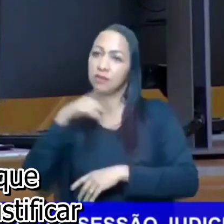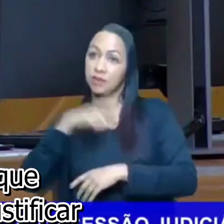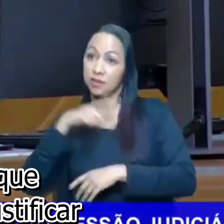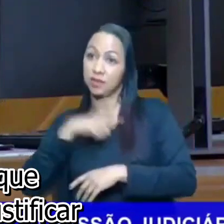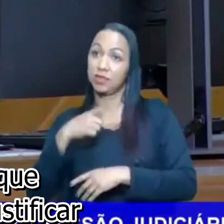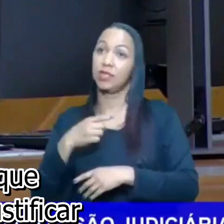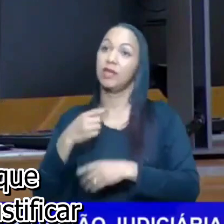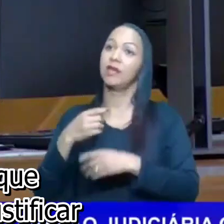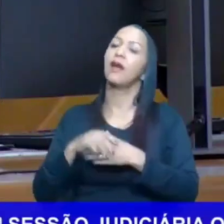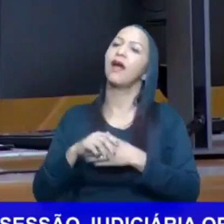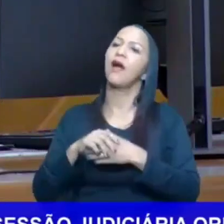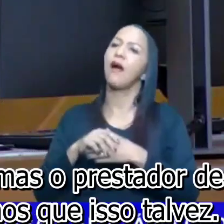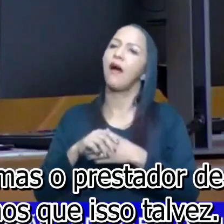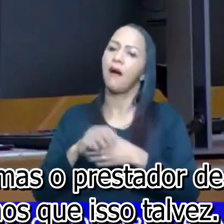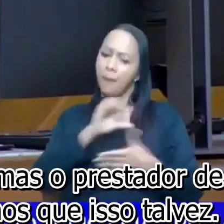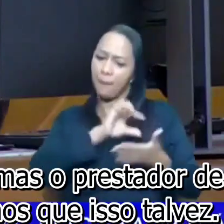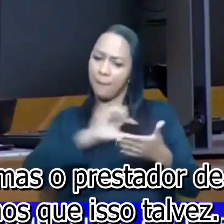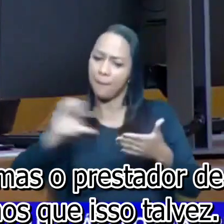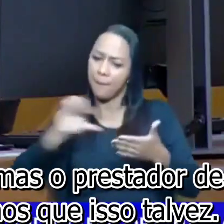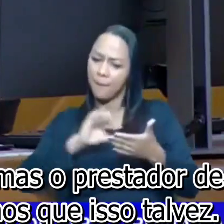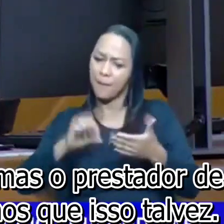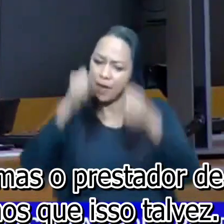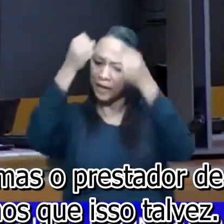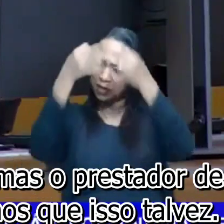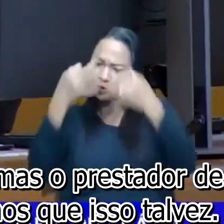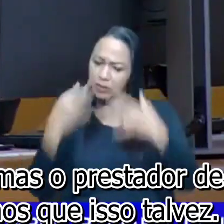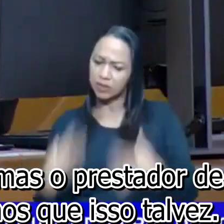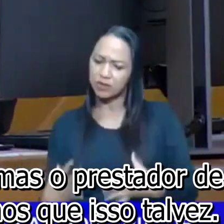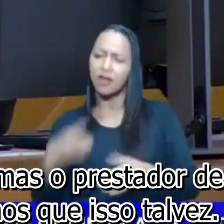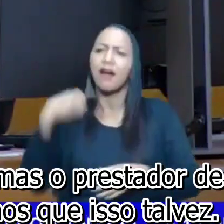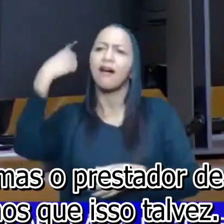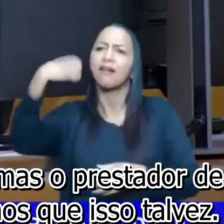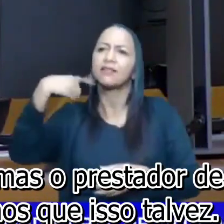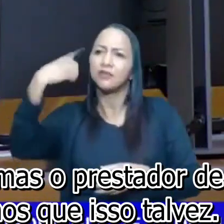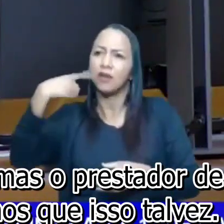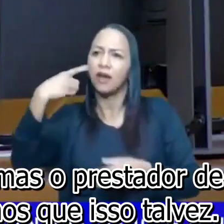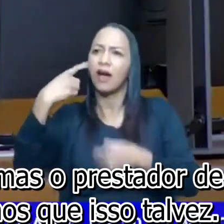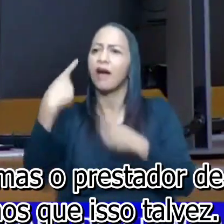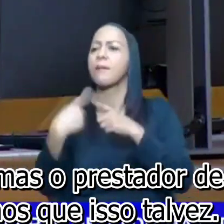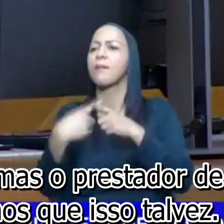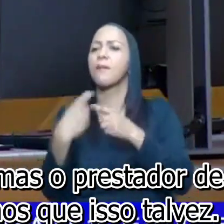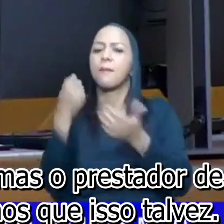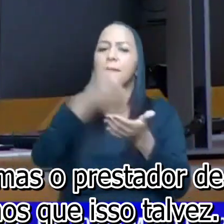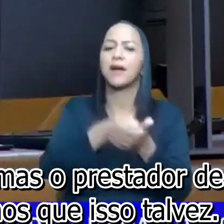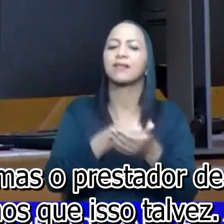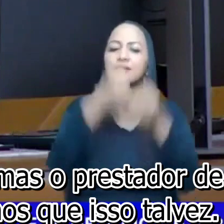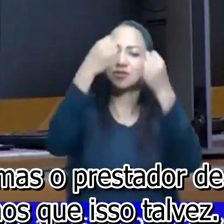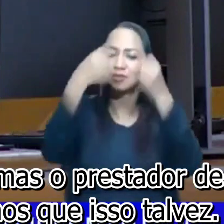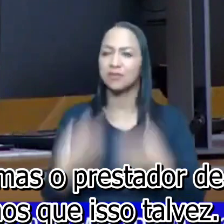nota explicativa a justificar o gasto com serviços advocatícios. Essa nota não veio, mas